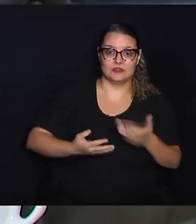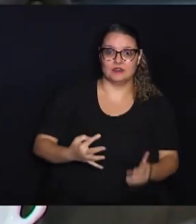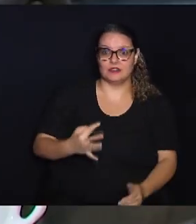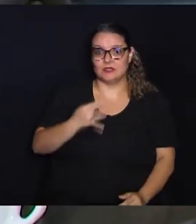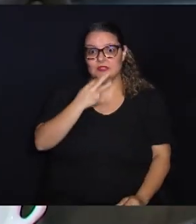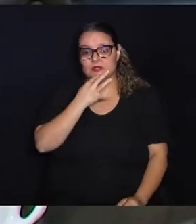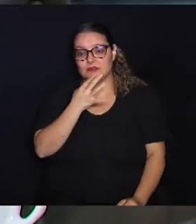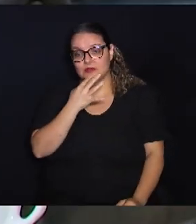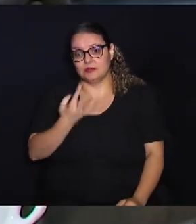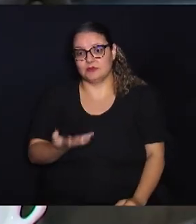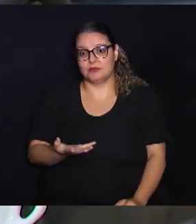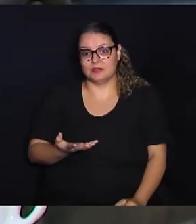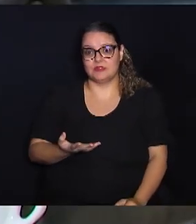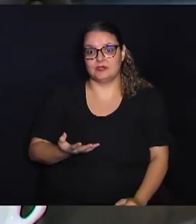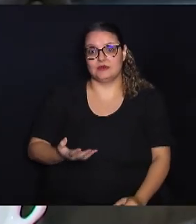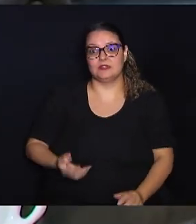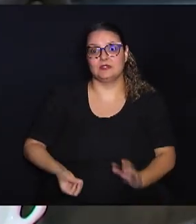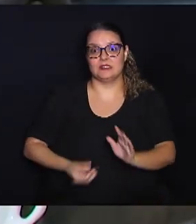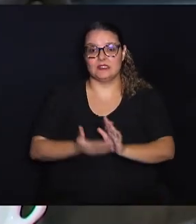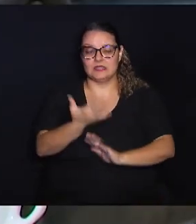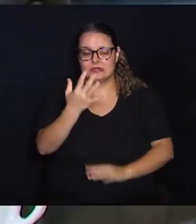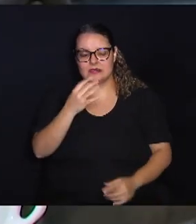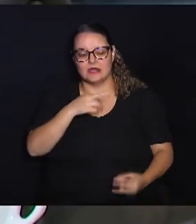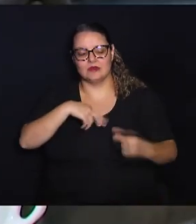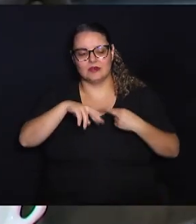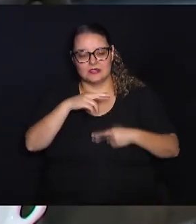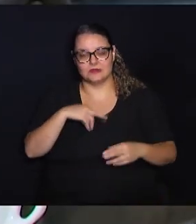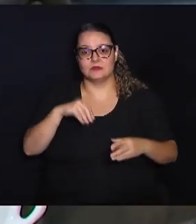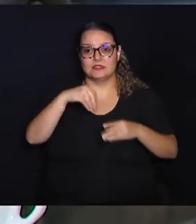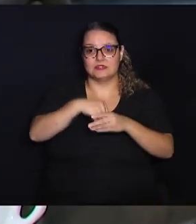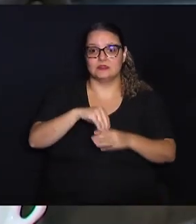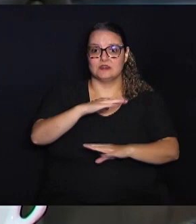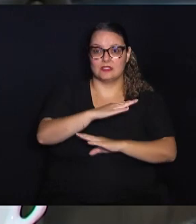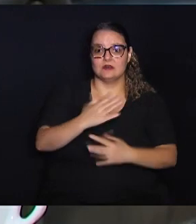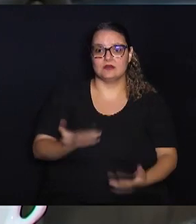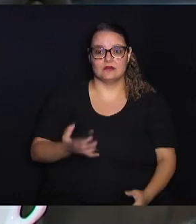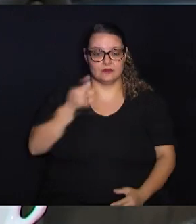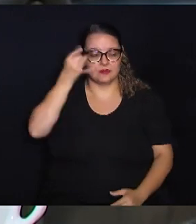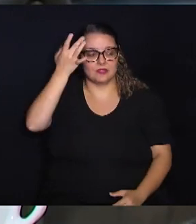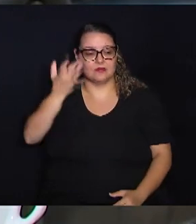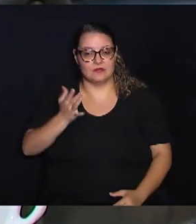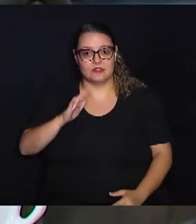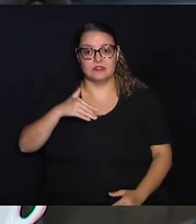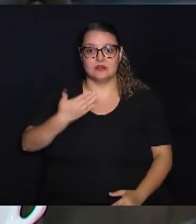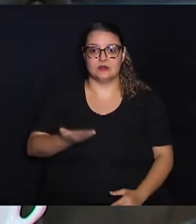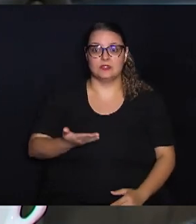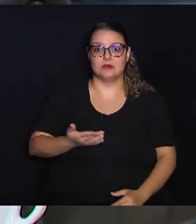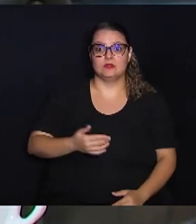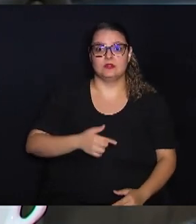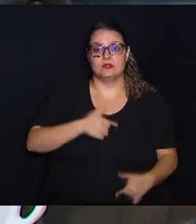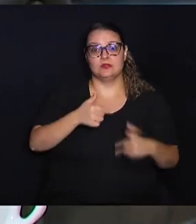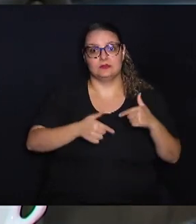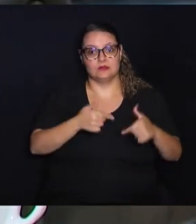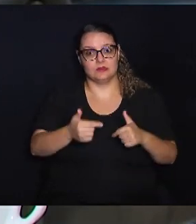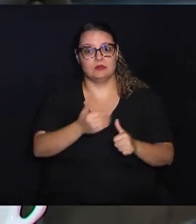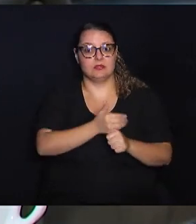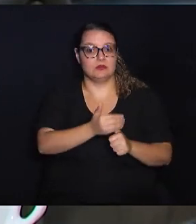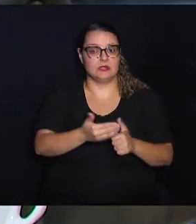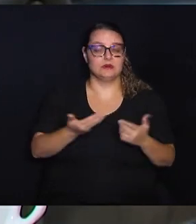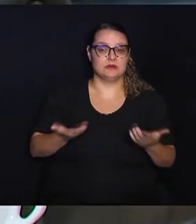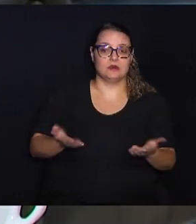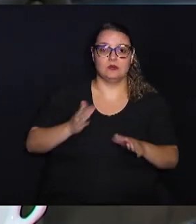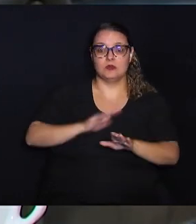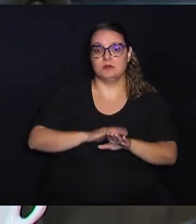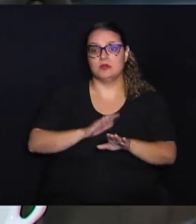conhecer, criar familiaridade aqui com a rotina da casa, acho que vai facilitar no exercício do mandato. Né? Então é uma medida